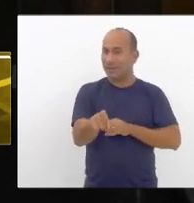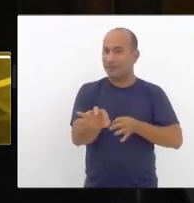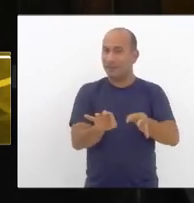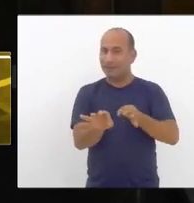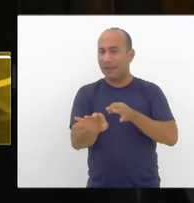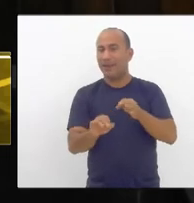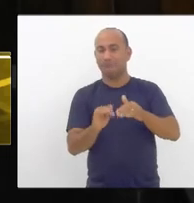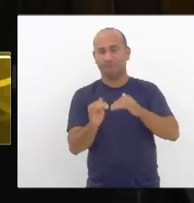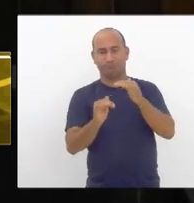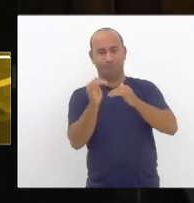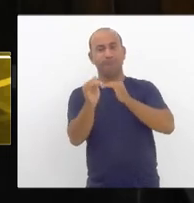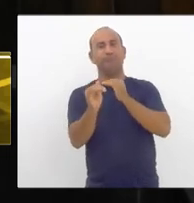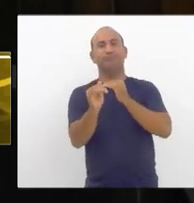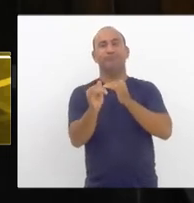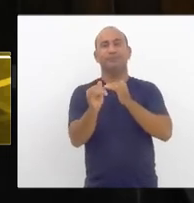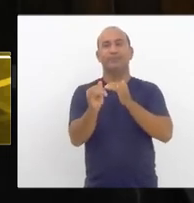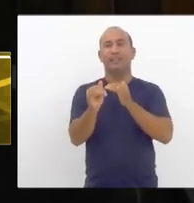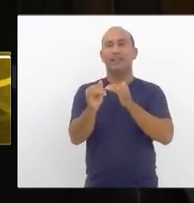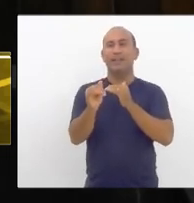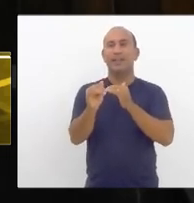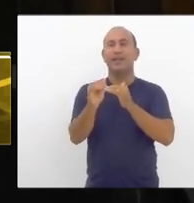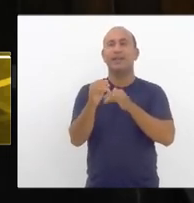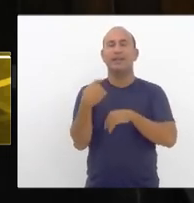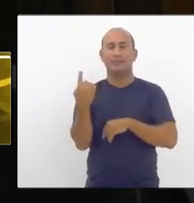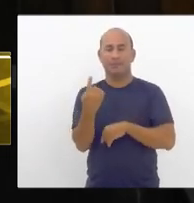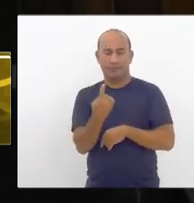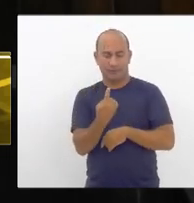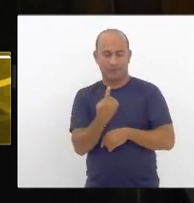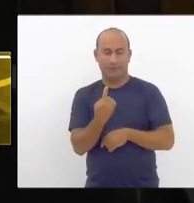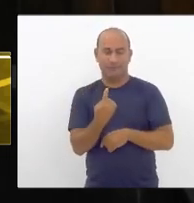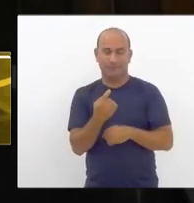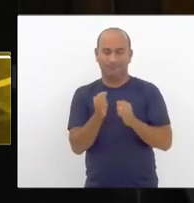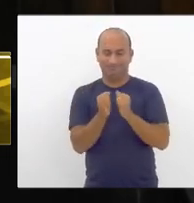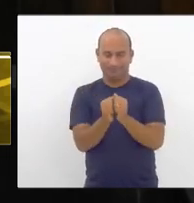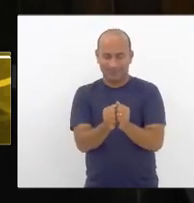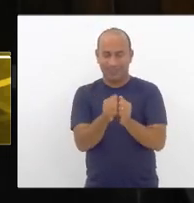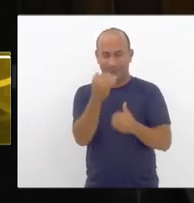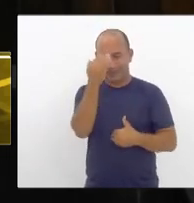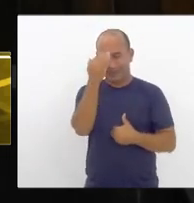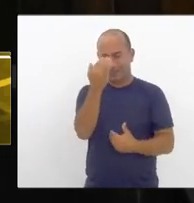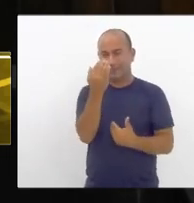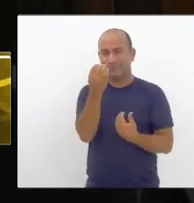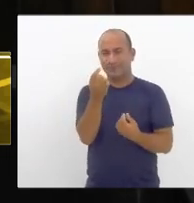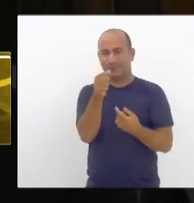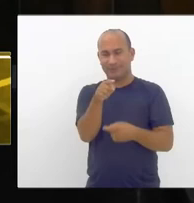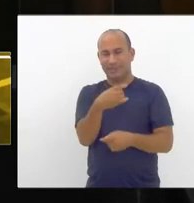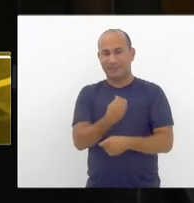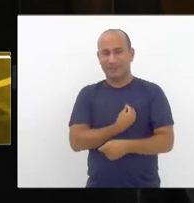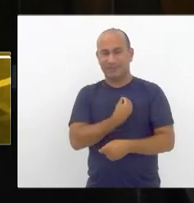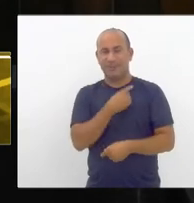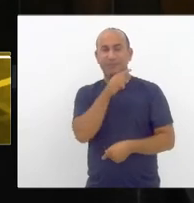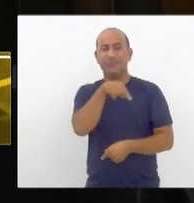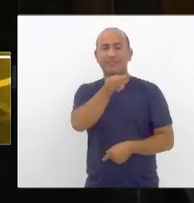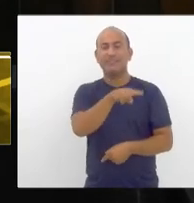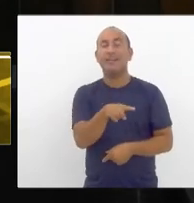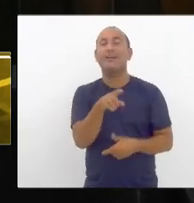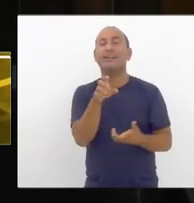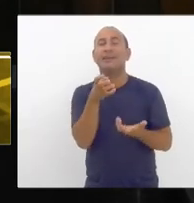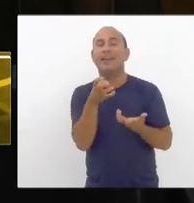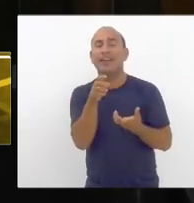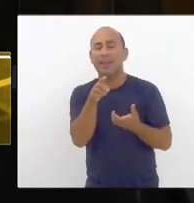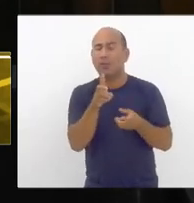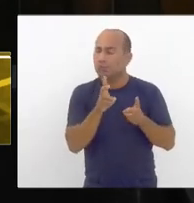construindo um grande legado e o sindi Rio e eu pessoalmente agradeço muito a vocês por serem quem vocês estão só isso